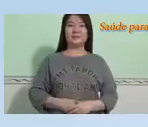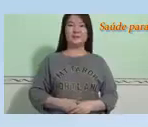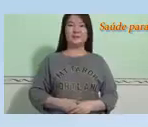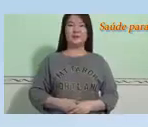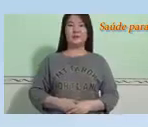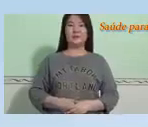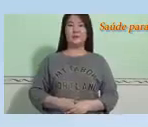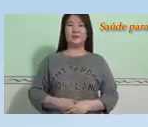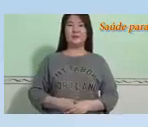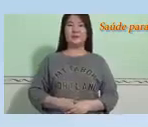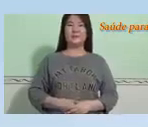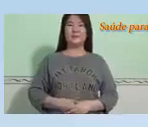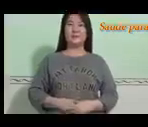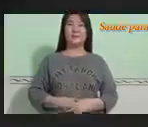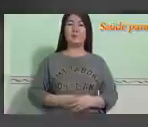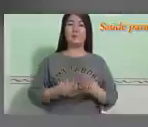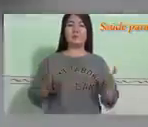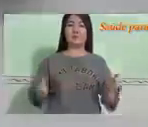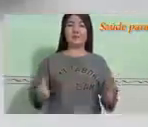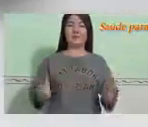no consultório.